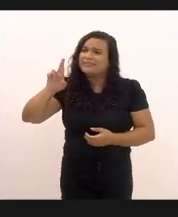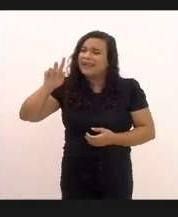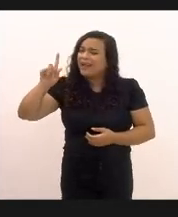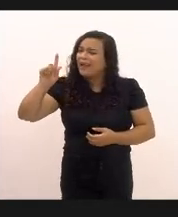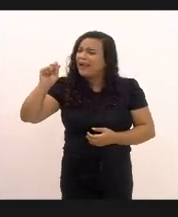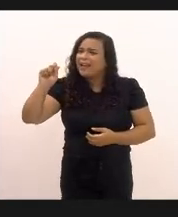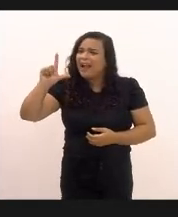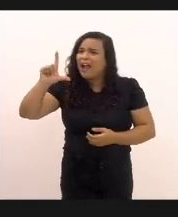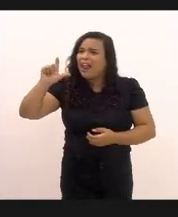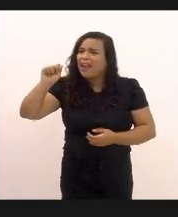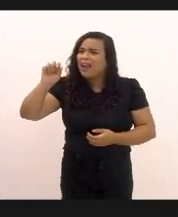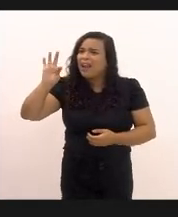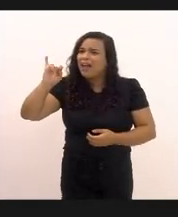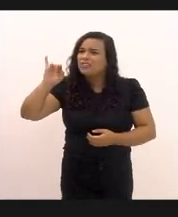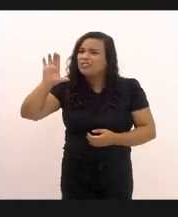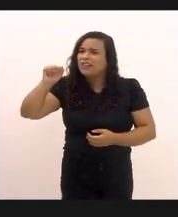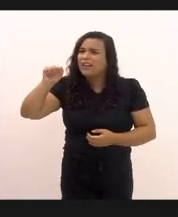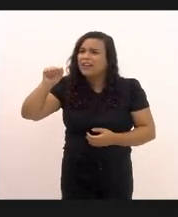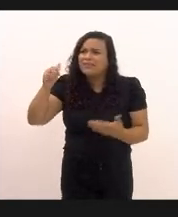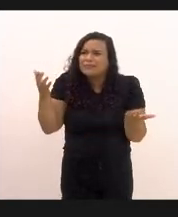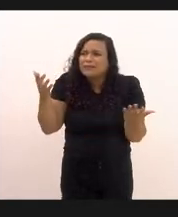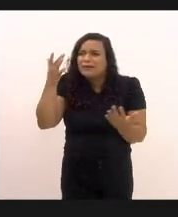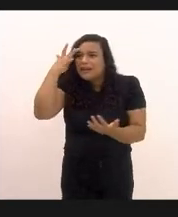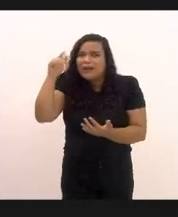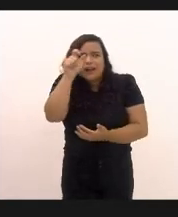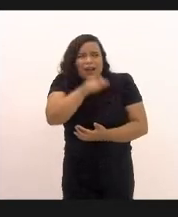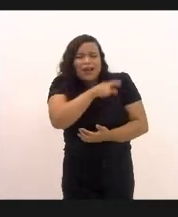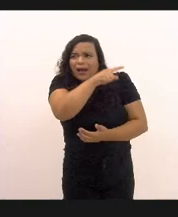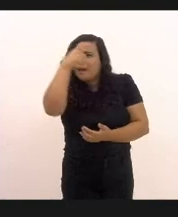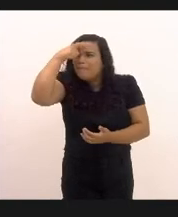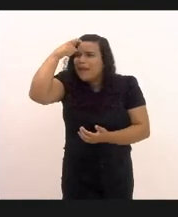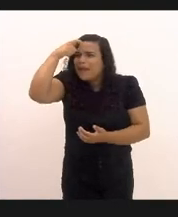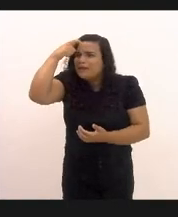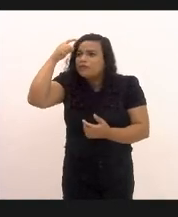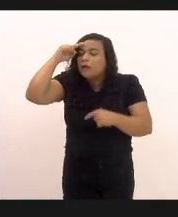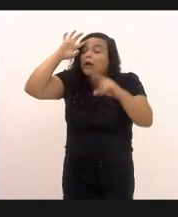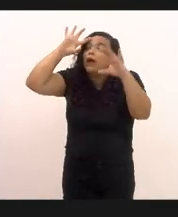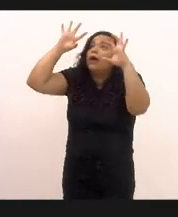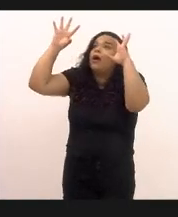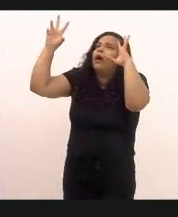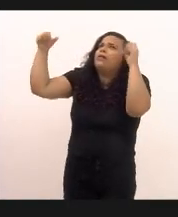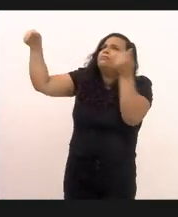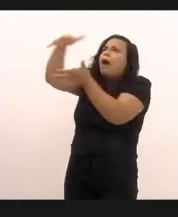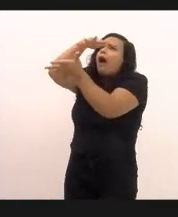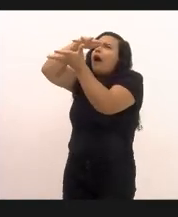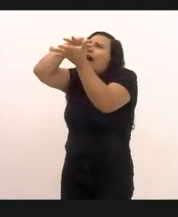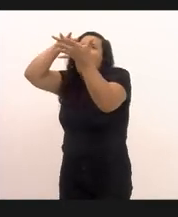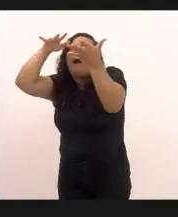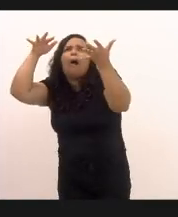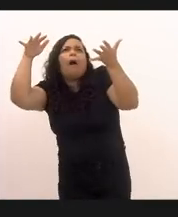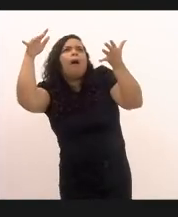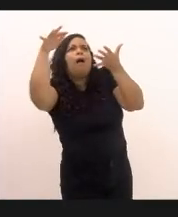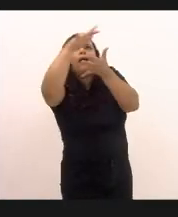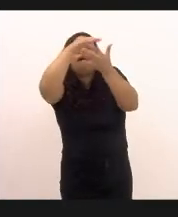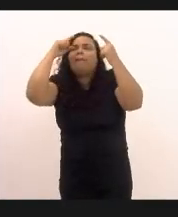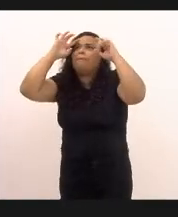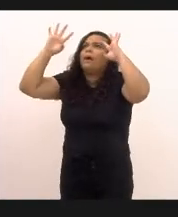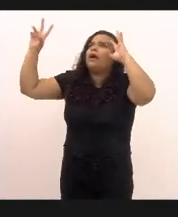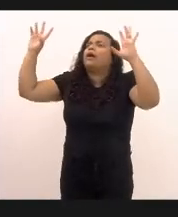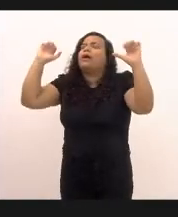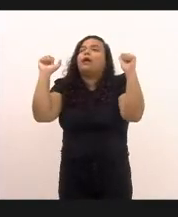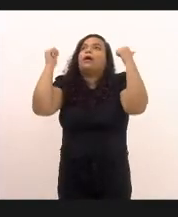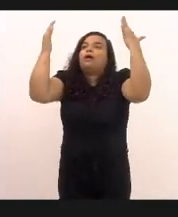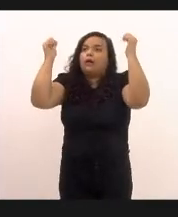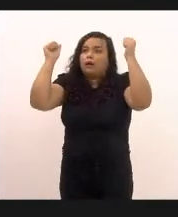estar passeando pelas infindáveis galáxias e outros fenômenos que a